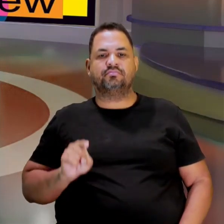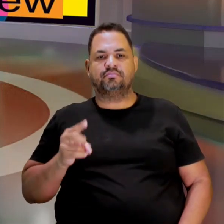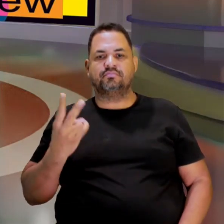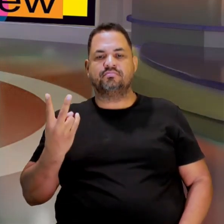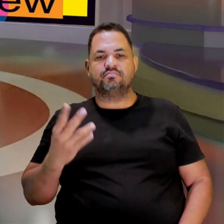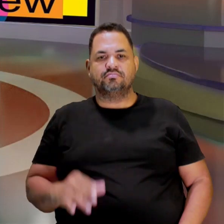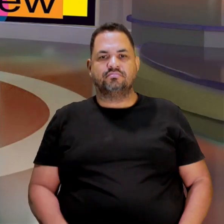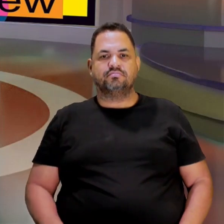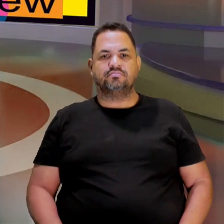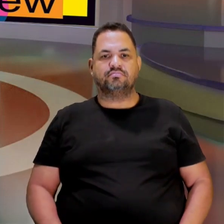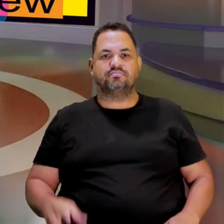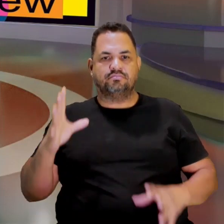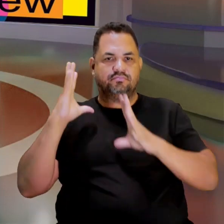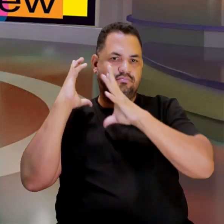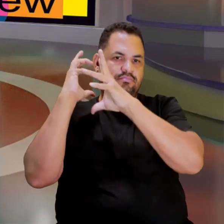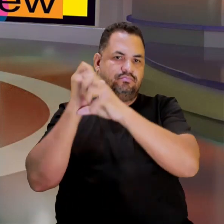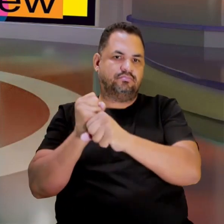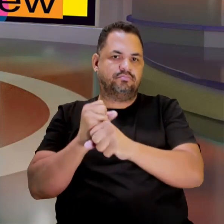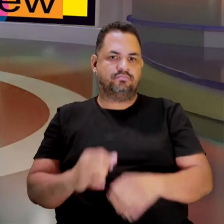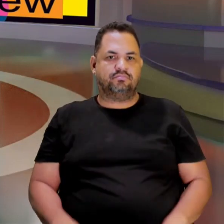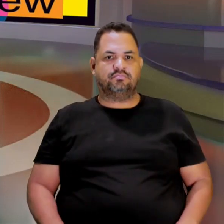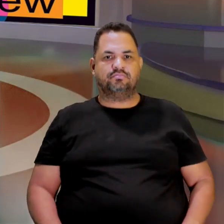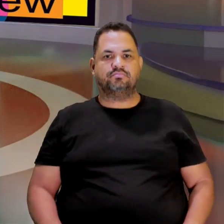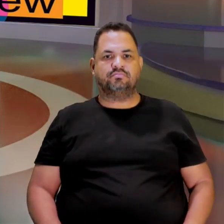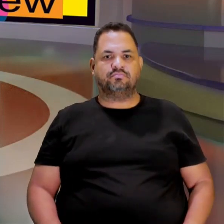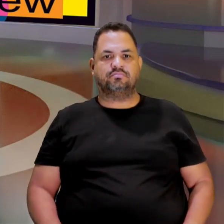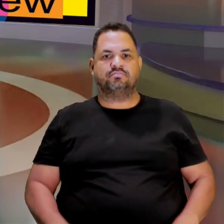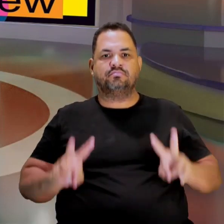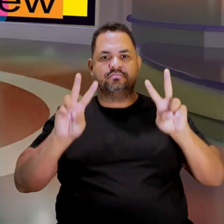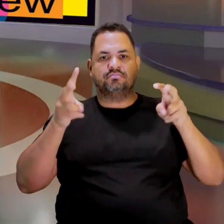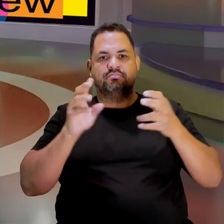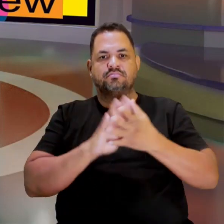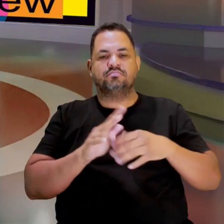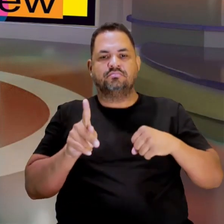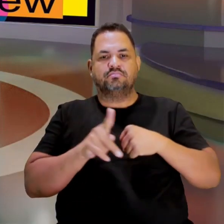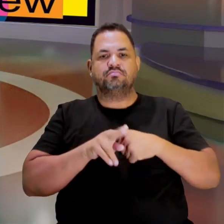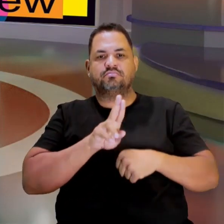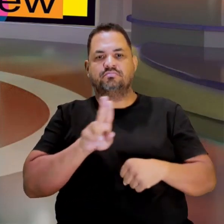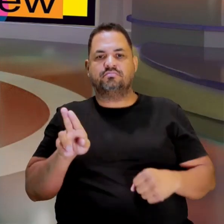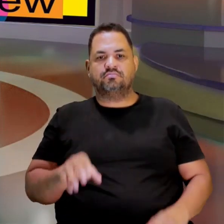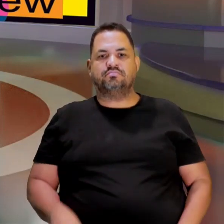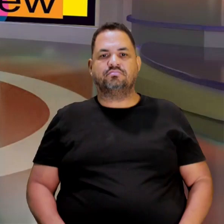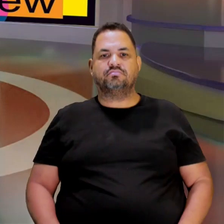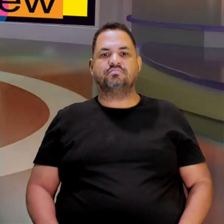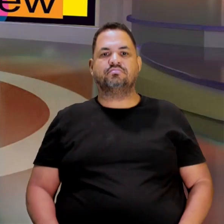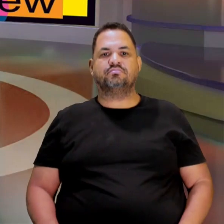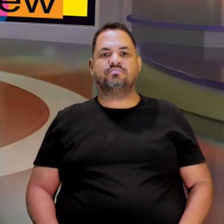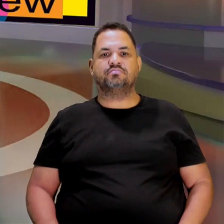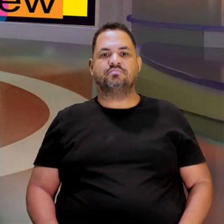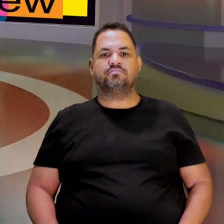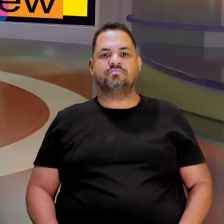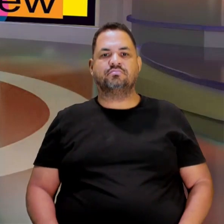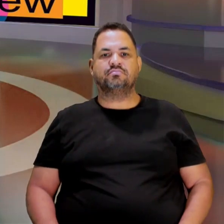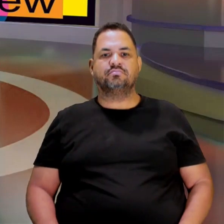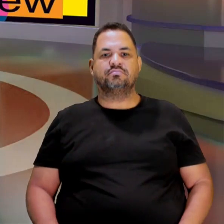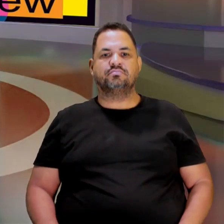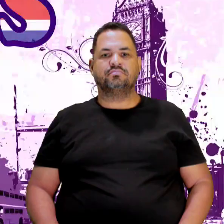37.2 de Review and Exercise sobre o assunto de Relative Pronouns. E aí? Let's get